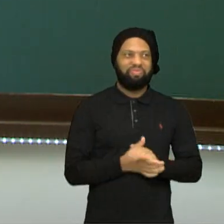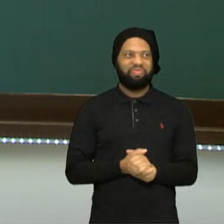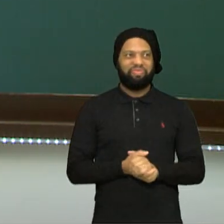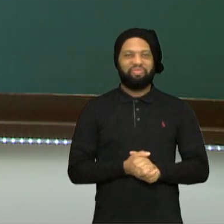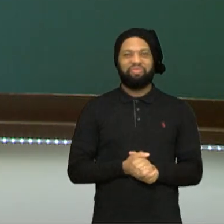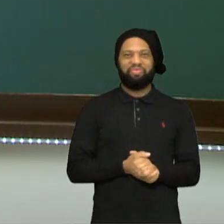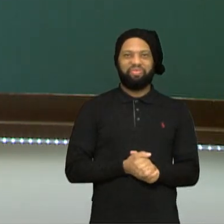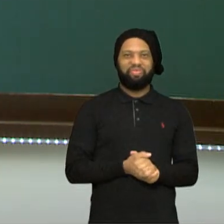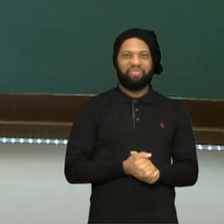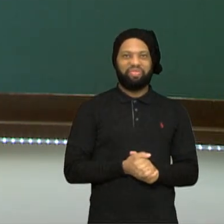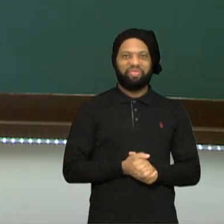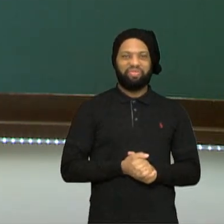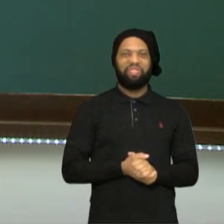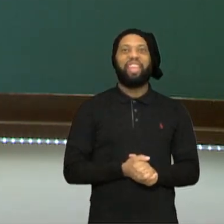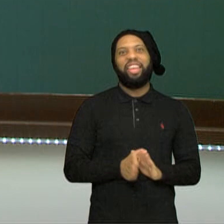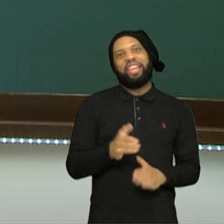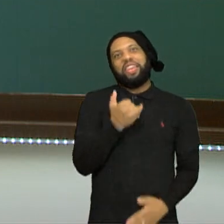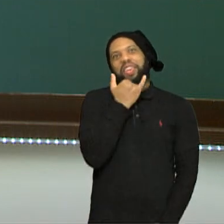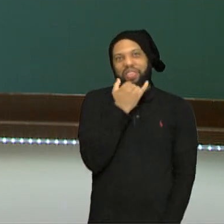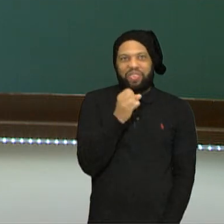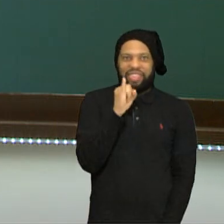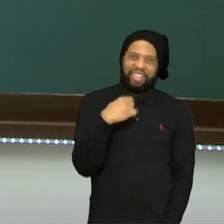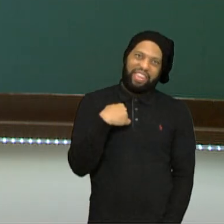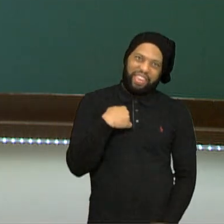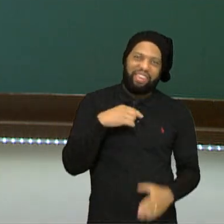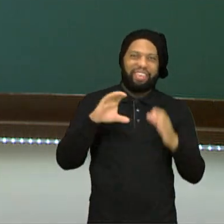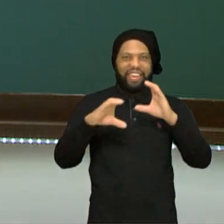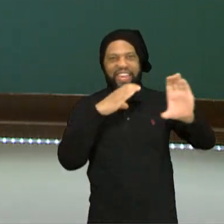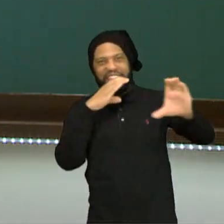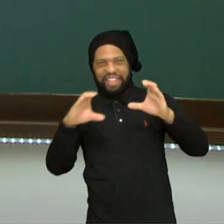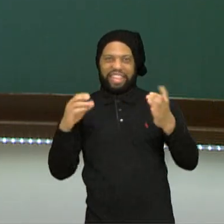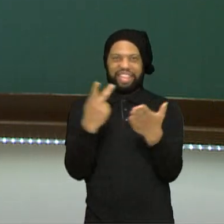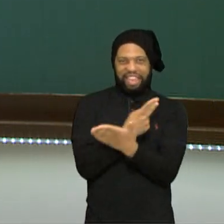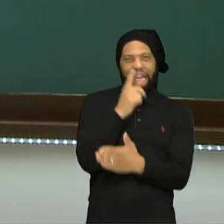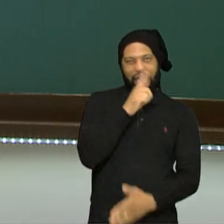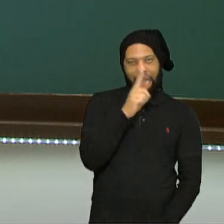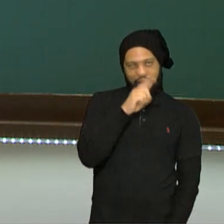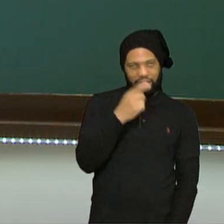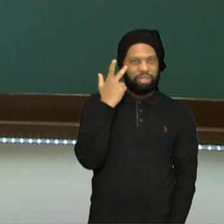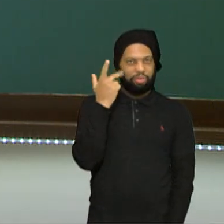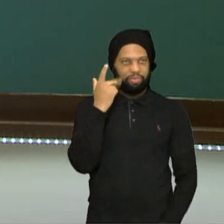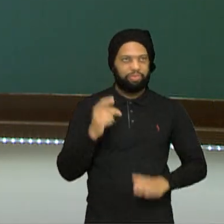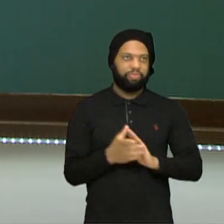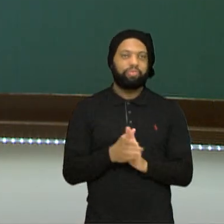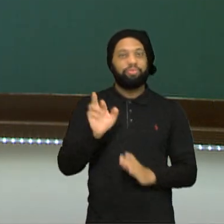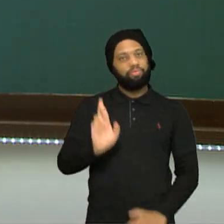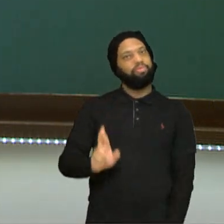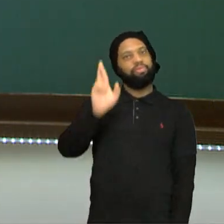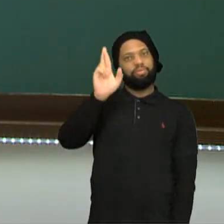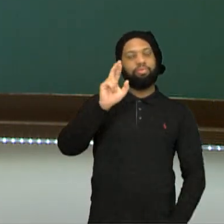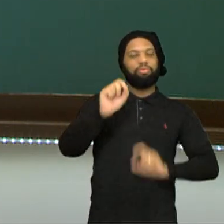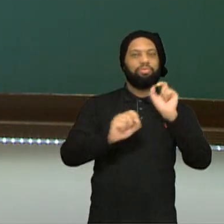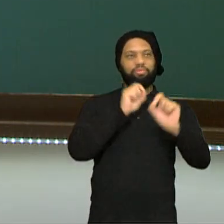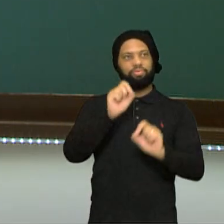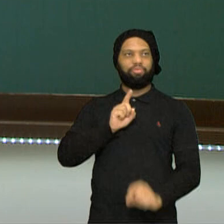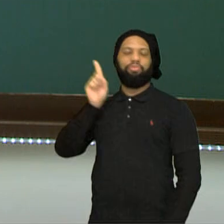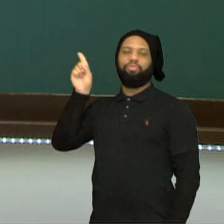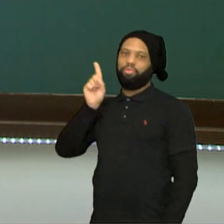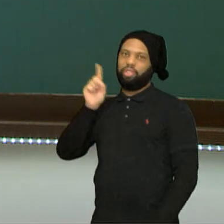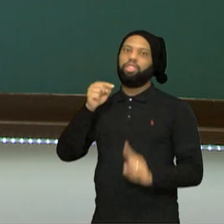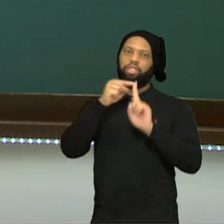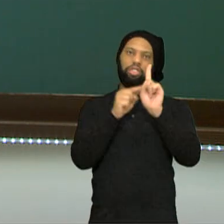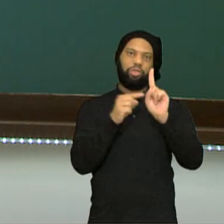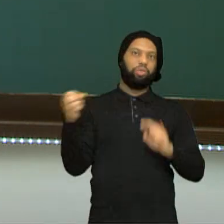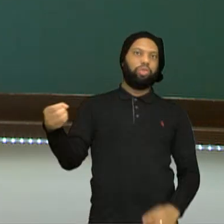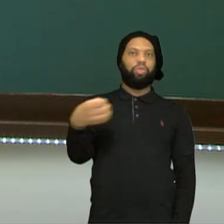Desculpa aí a travada, mas faz parte, né, gente? Então, esses representantes, né, do Bossa Nova, que é um novo estilo